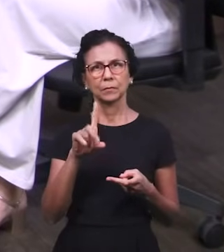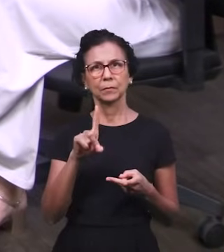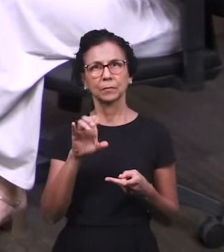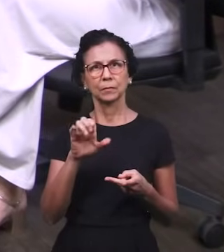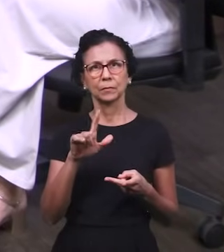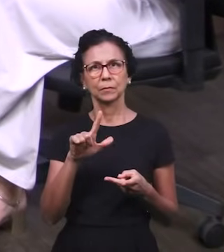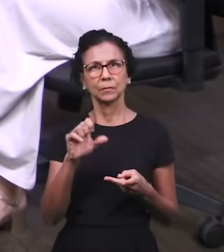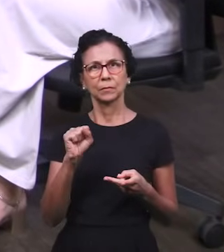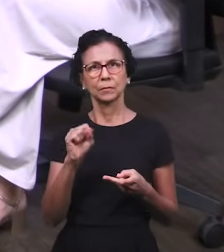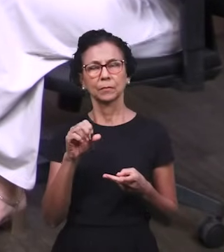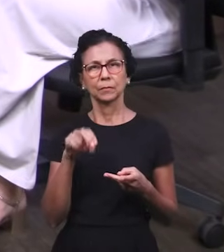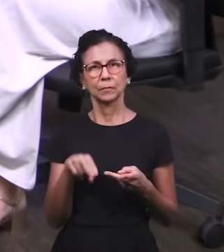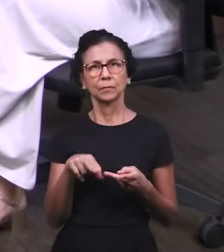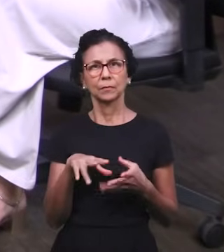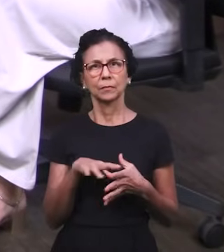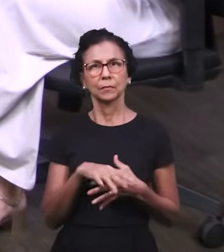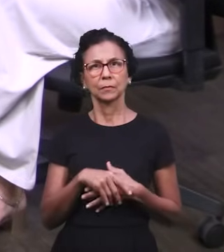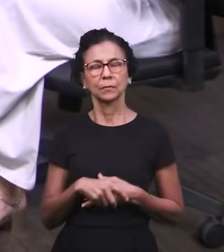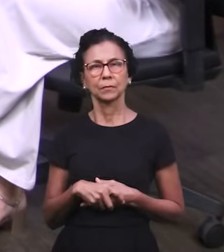nós consideramos,